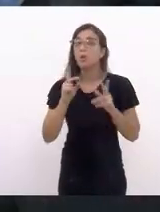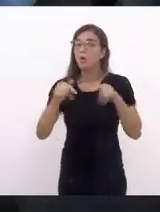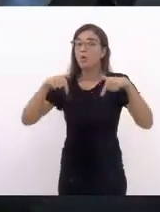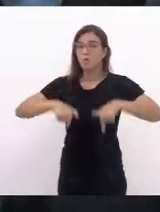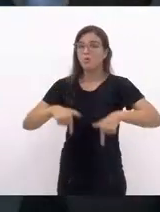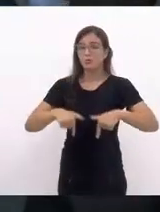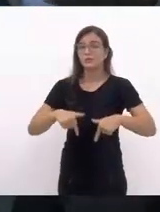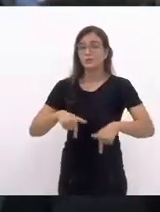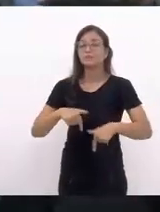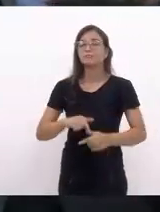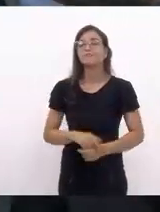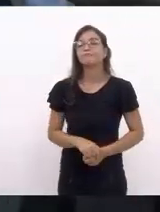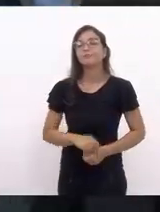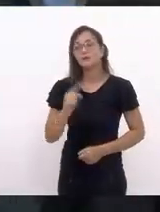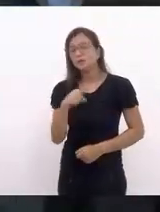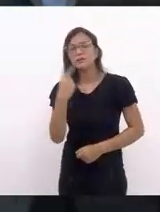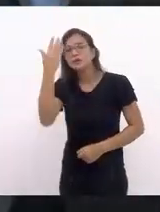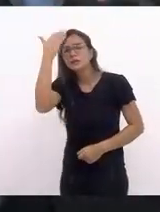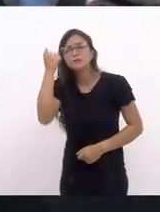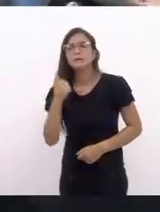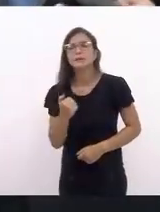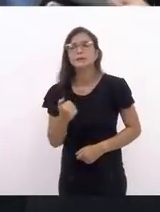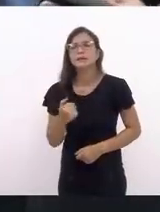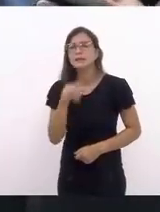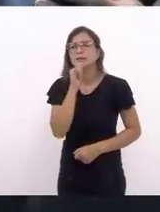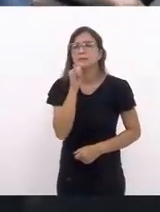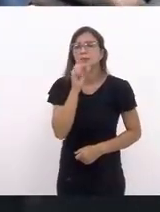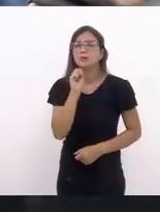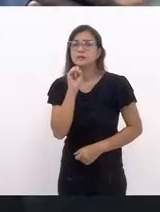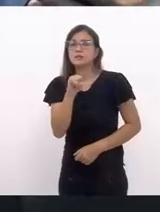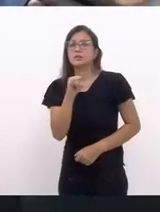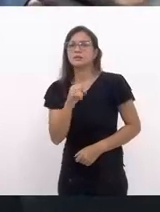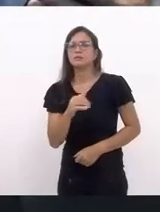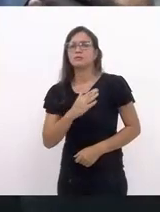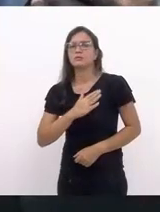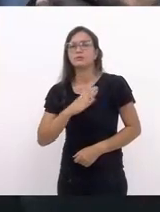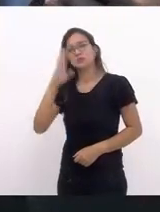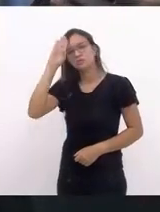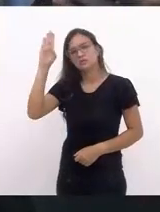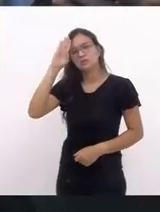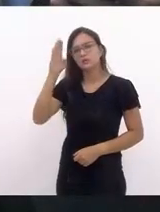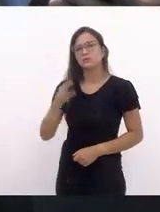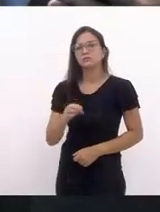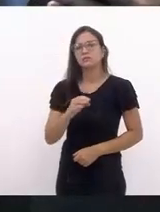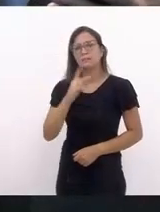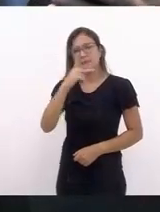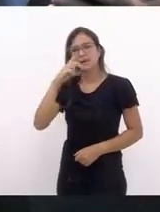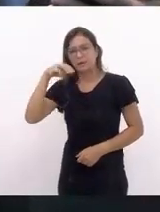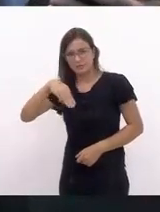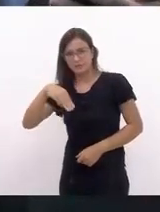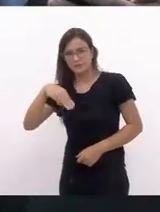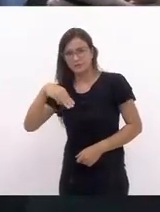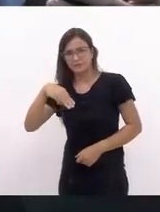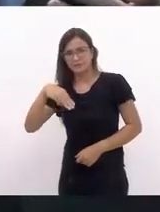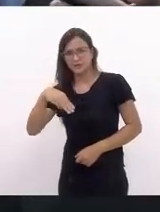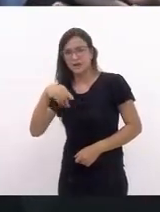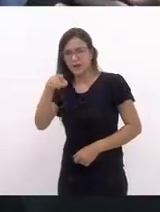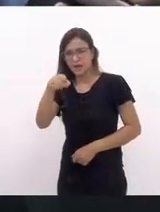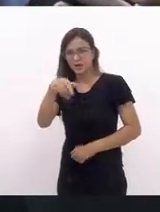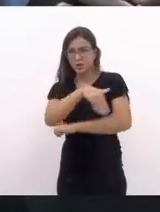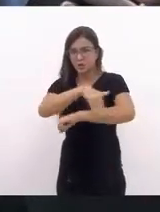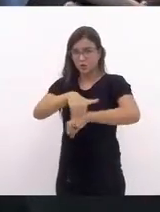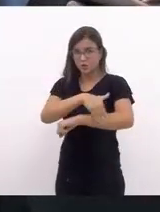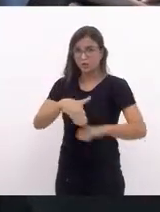nós sabemos que hoje se um soldado da polícia militar foi para as ruas É sério